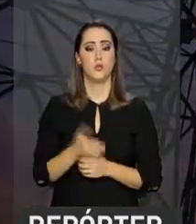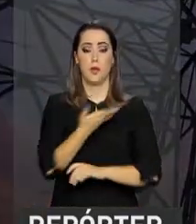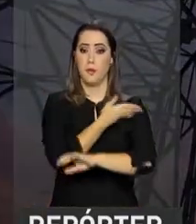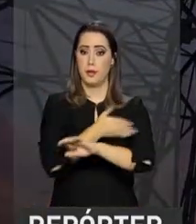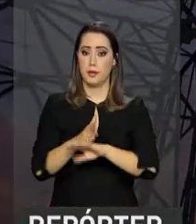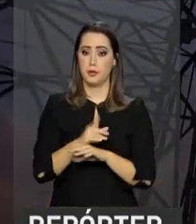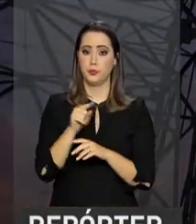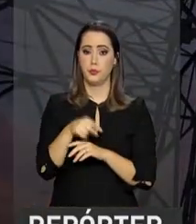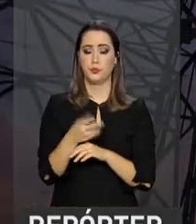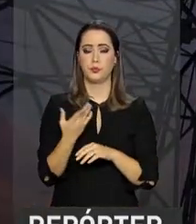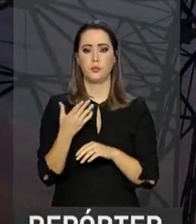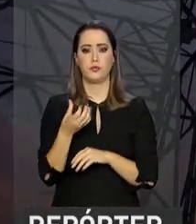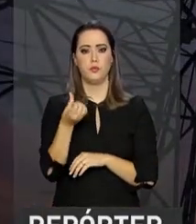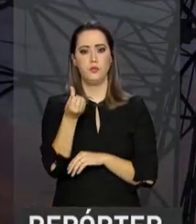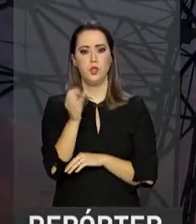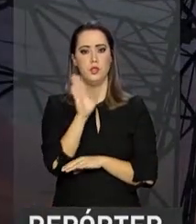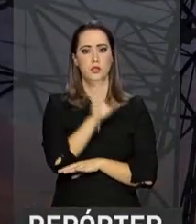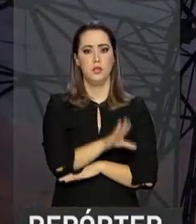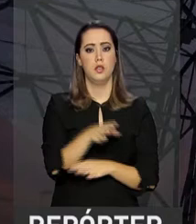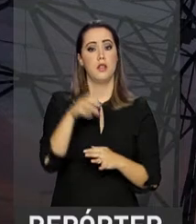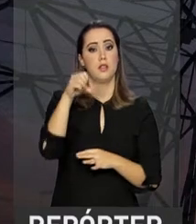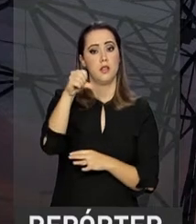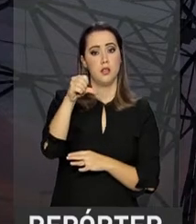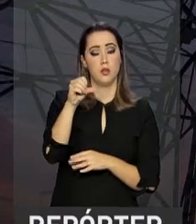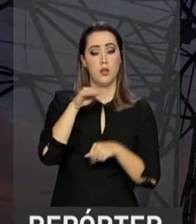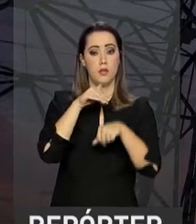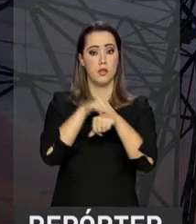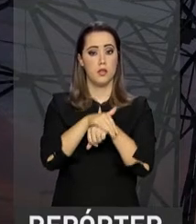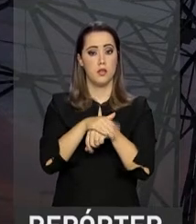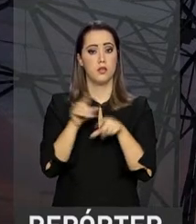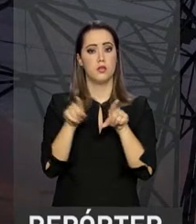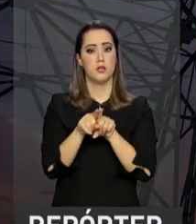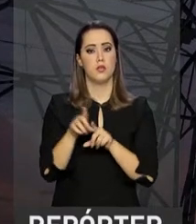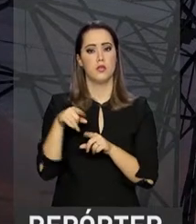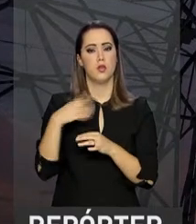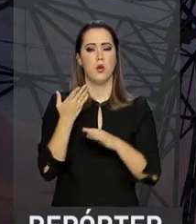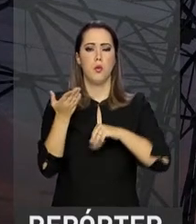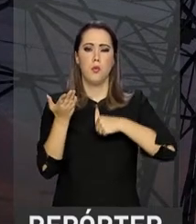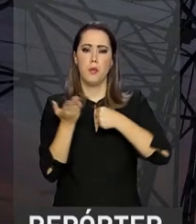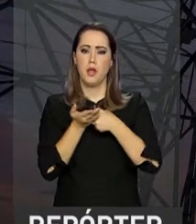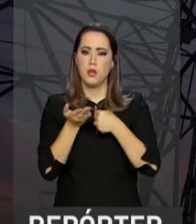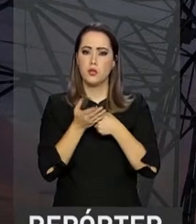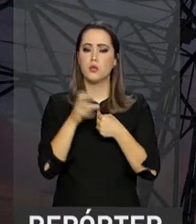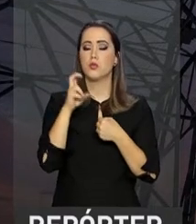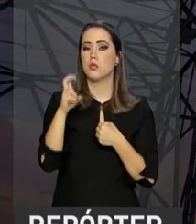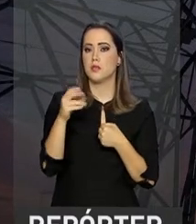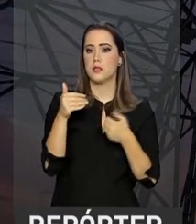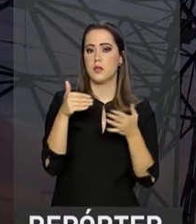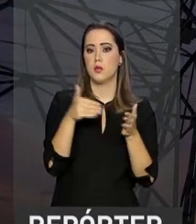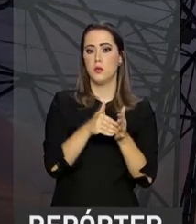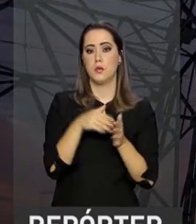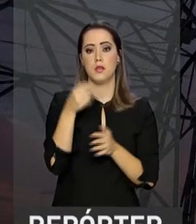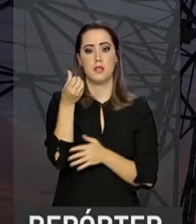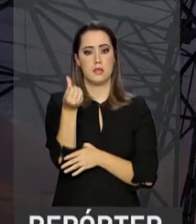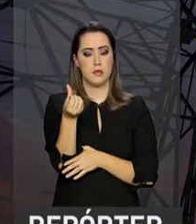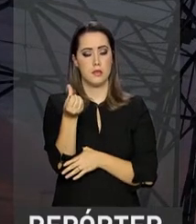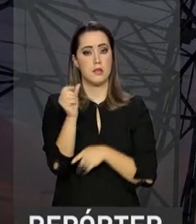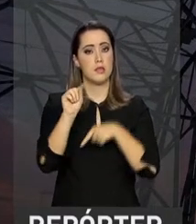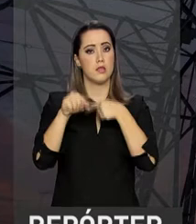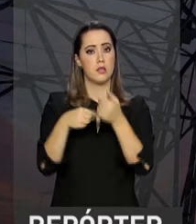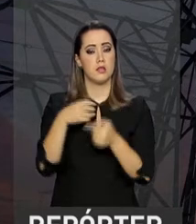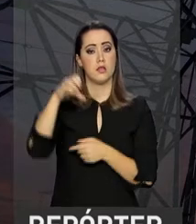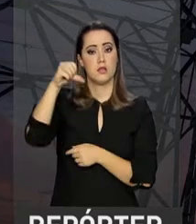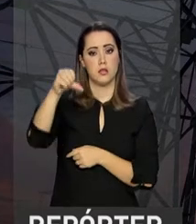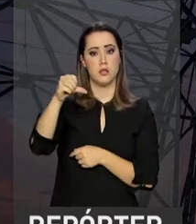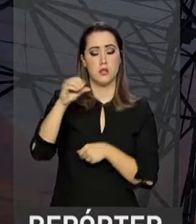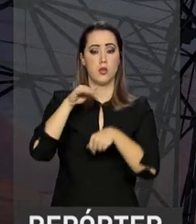período mais caro vai dar seis da tarde às nove da noite o período intermediário vai de 5 da tarde até às seis e das